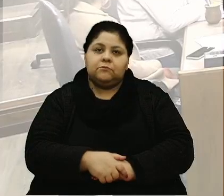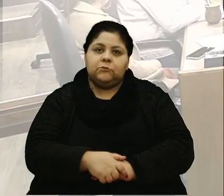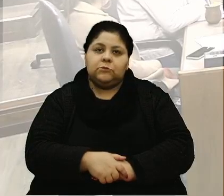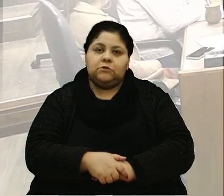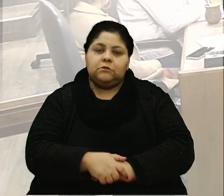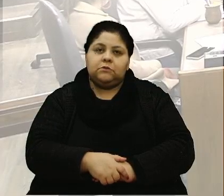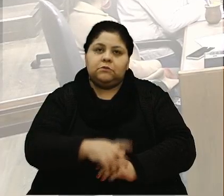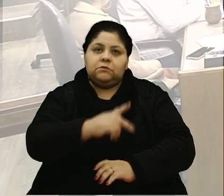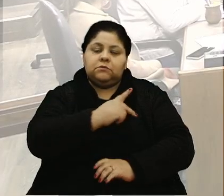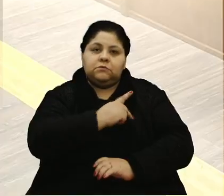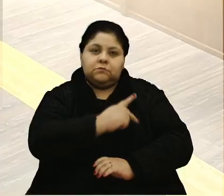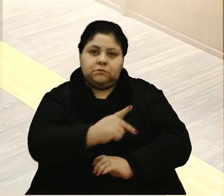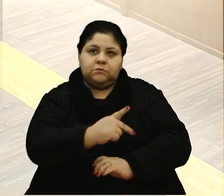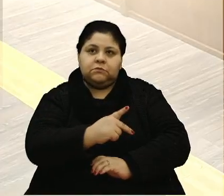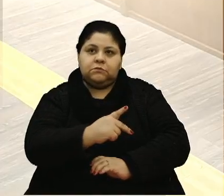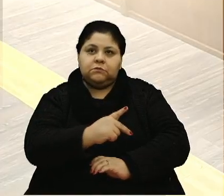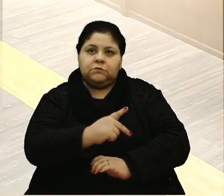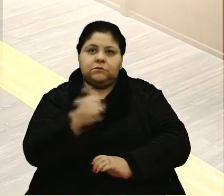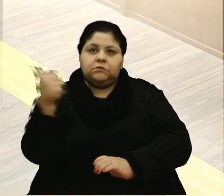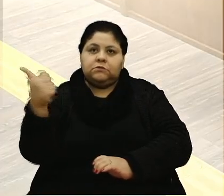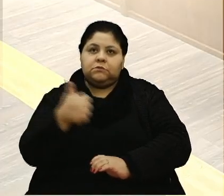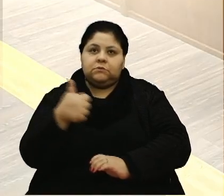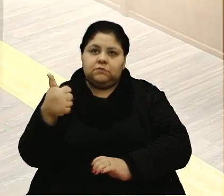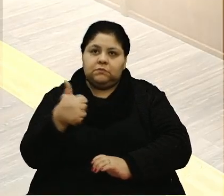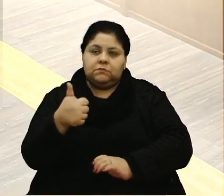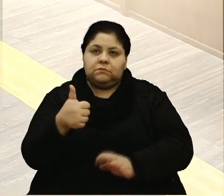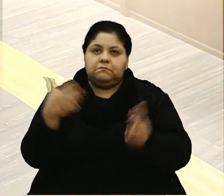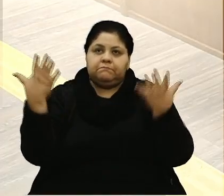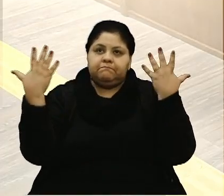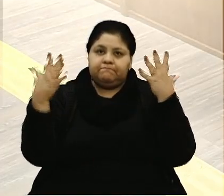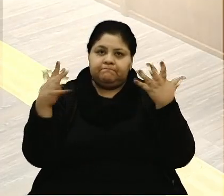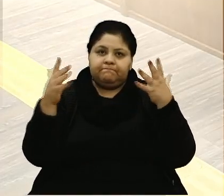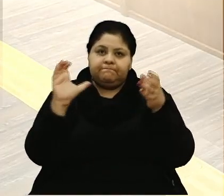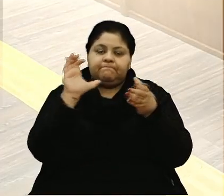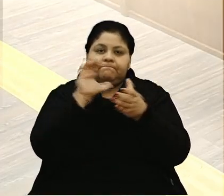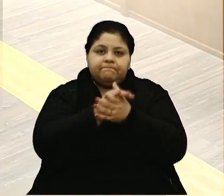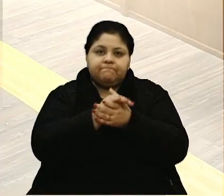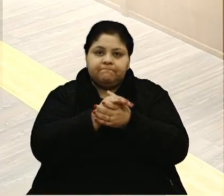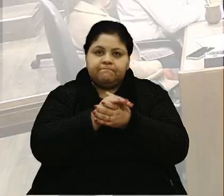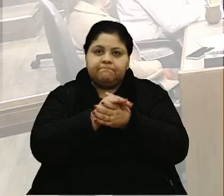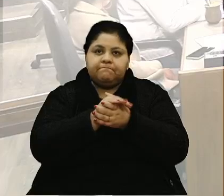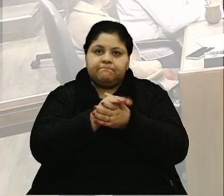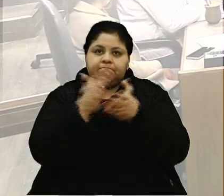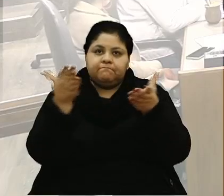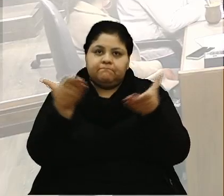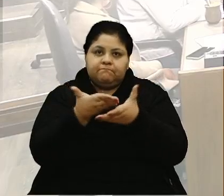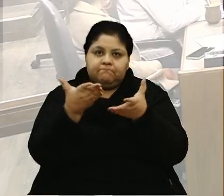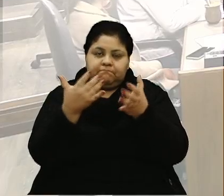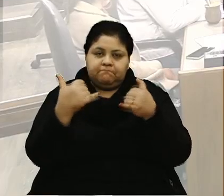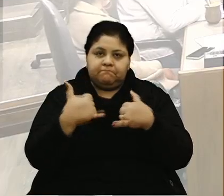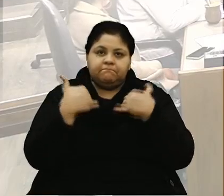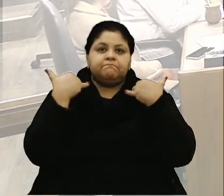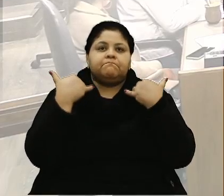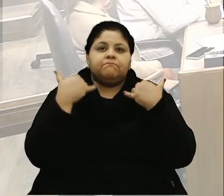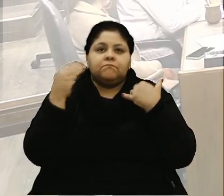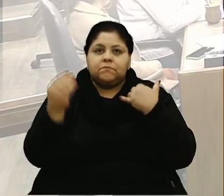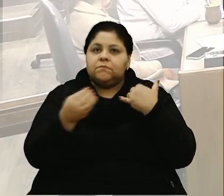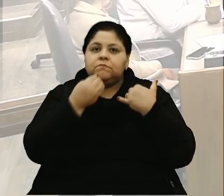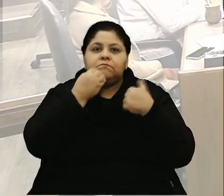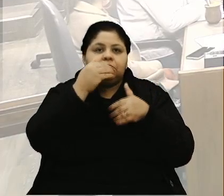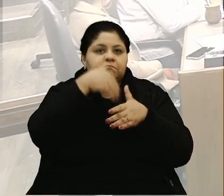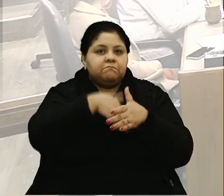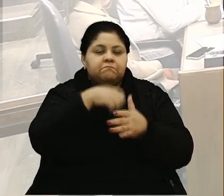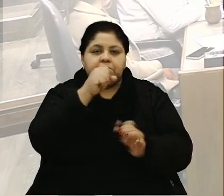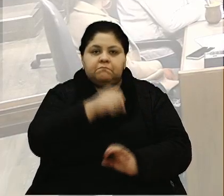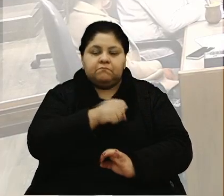Senhora presidente, senhoras e senhores vereadores, primeiramente parabenizar o casal, né, que está hoje também de aniversário. Com certeza votarei